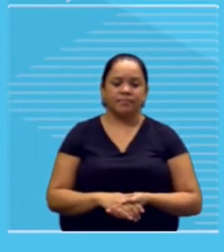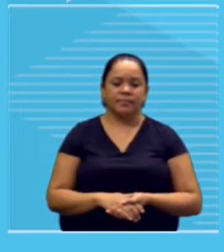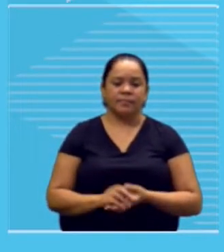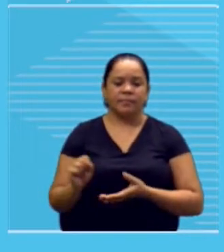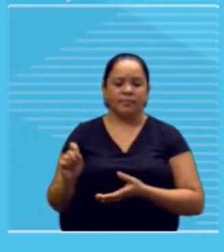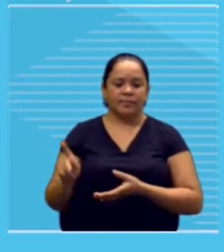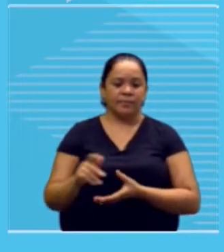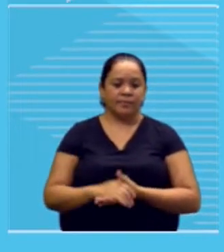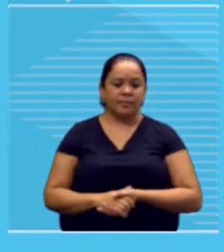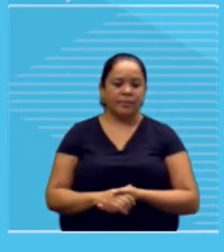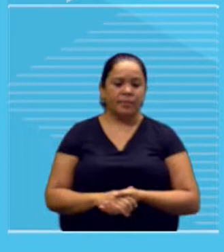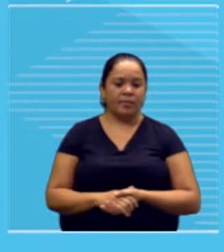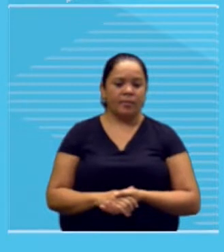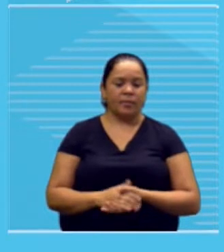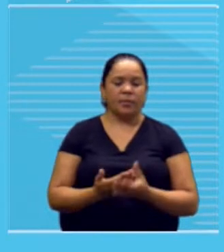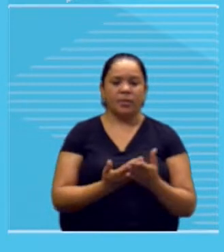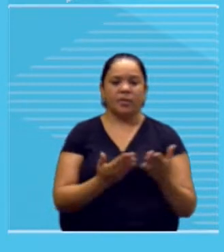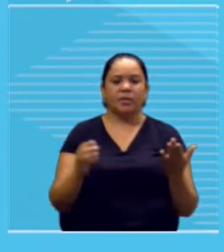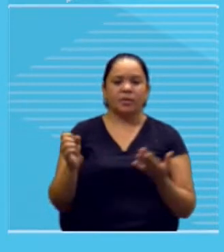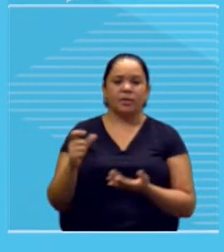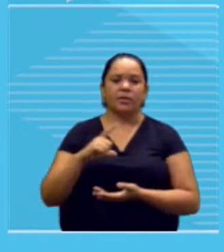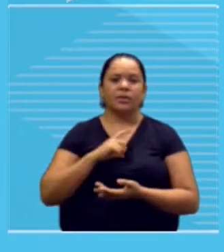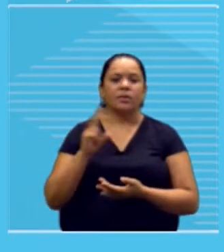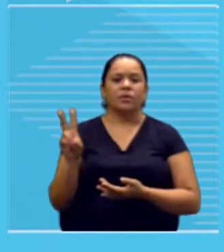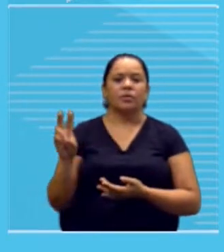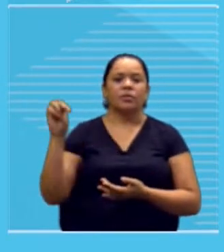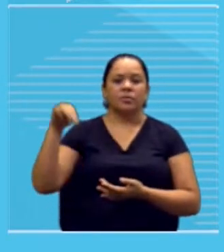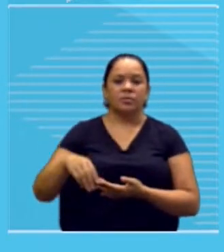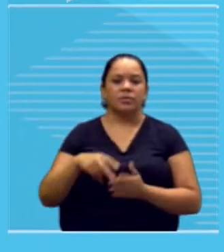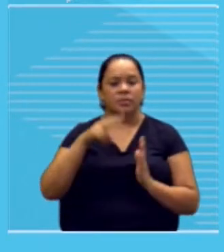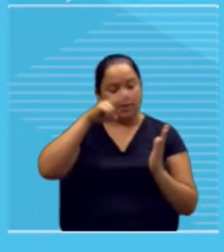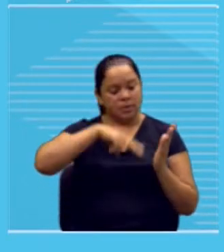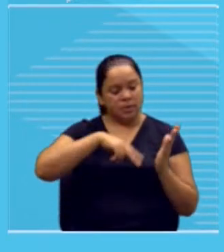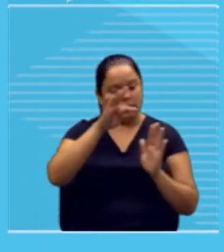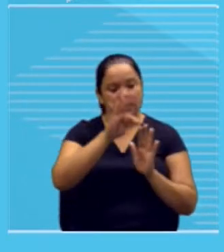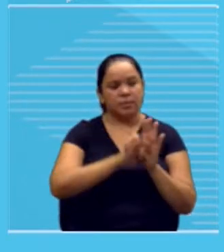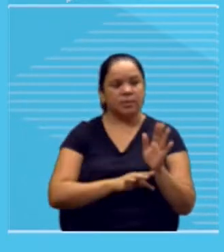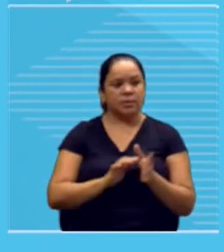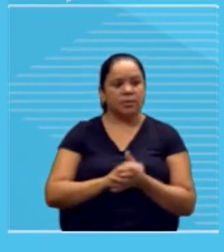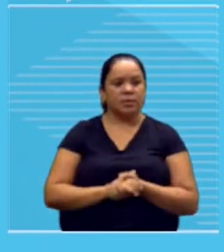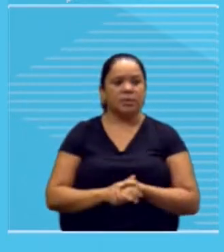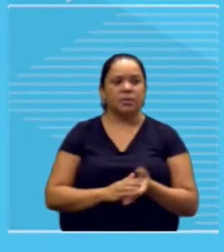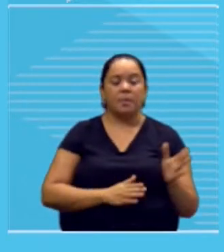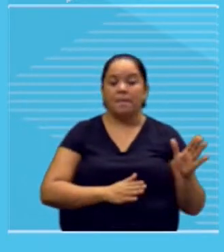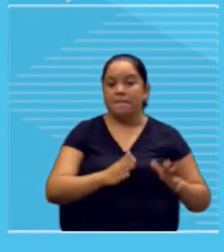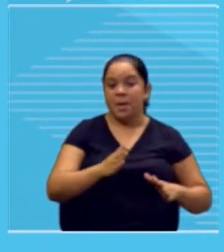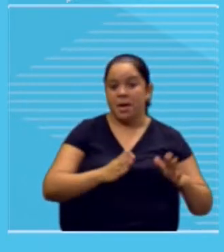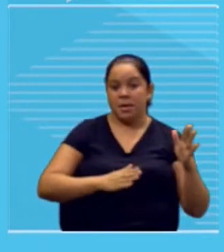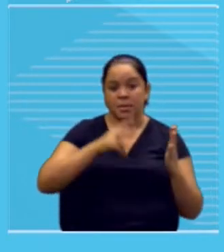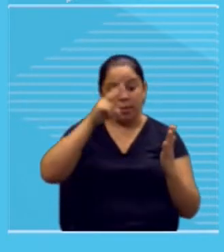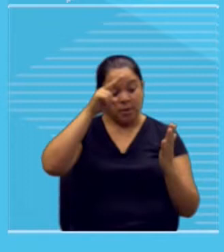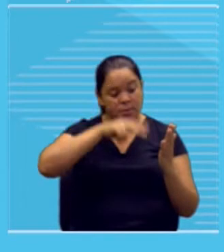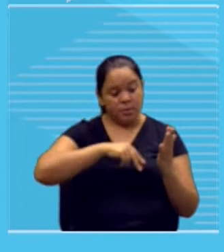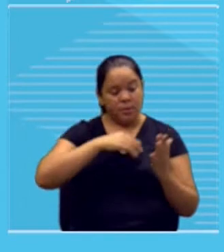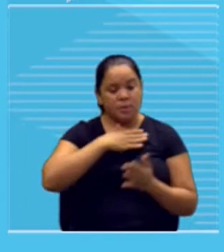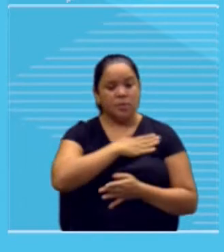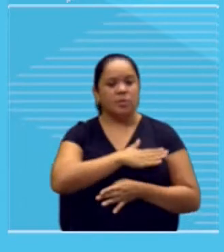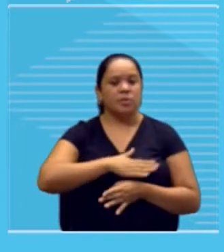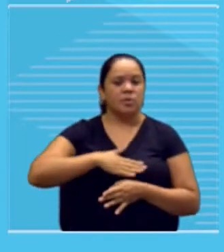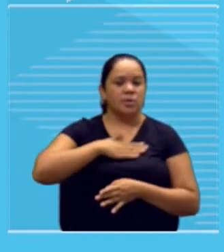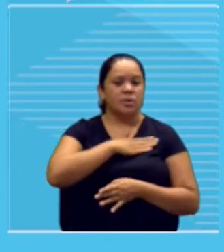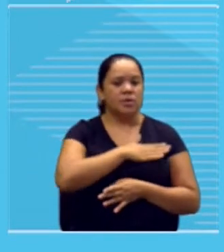então galerinha vocês têm dois minutos para fazer a leitura desse texto durante a leitura eu gostaria que vocês